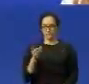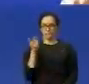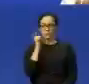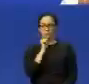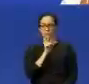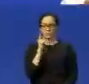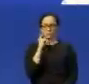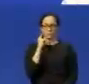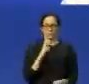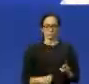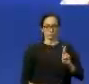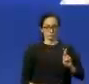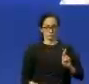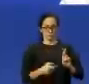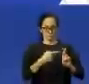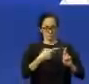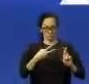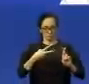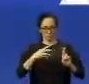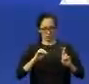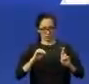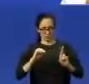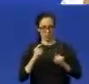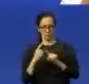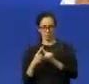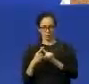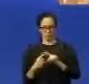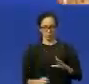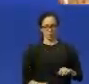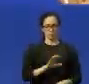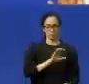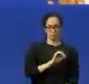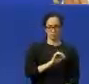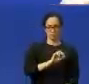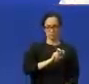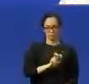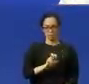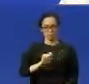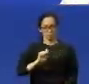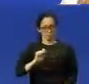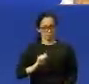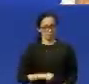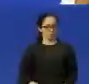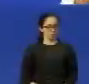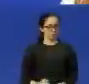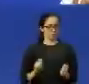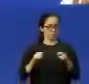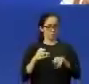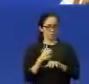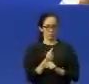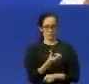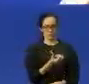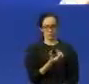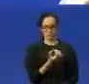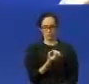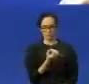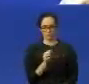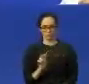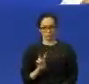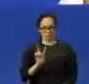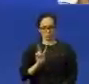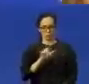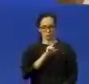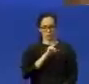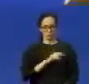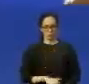ser dada por R, 120, vezes 0,5 ampere. Nós temos, então, 60 volts entre os pontos A e